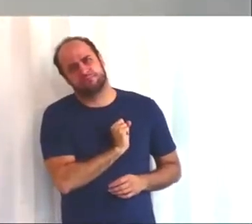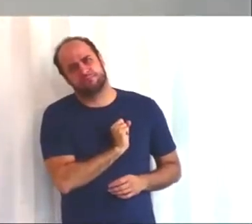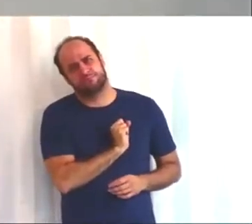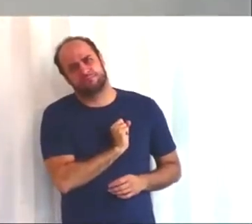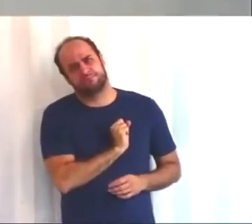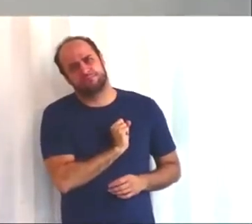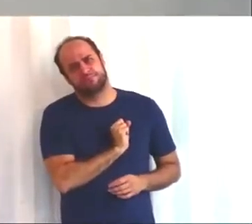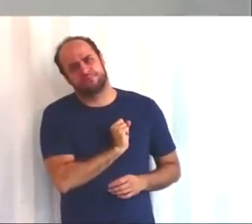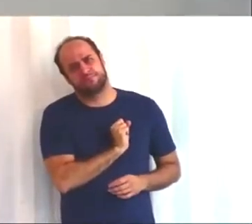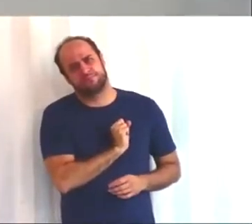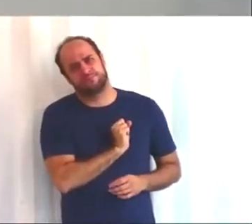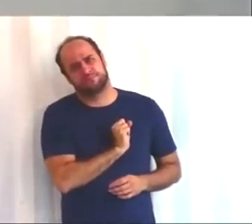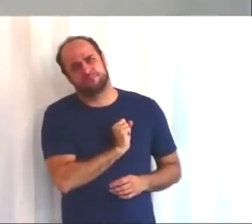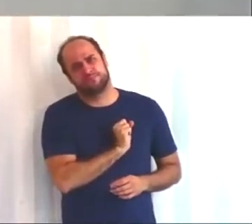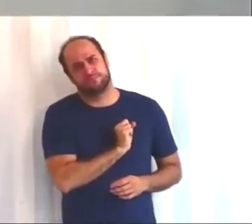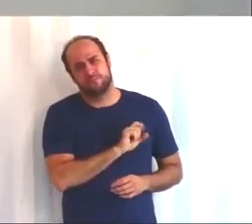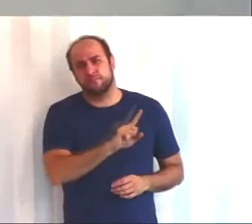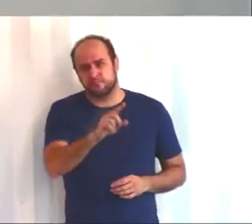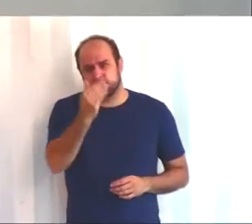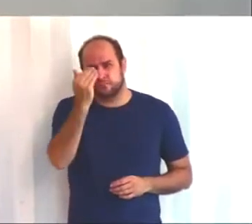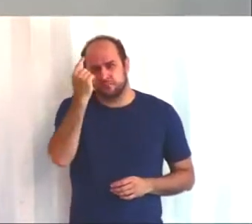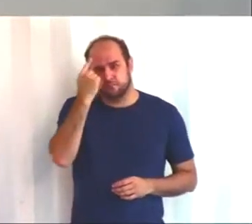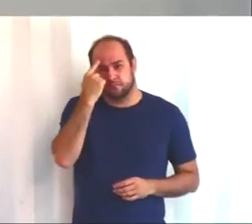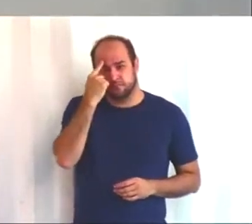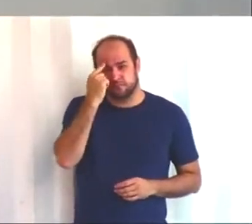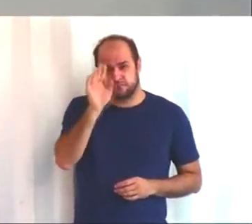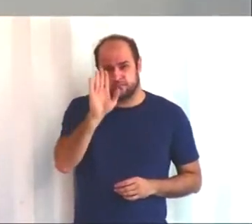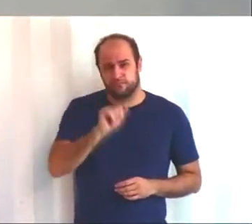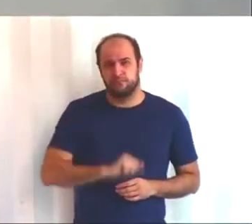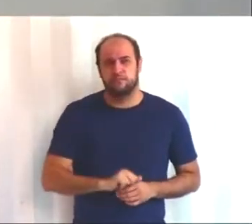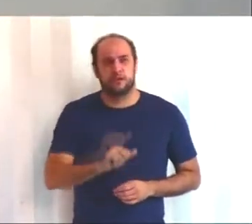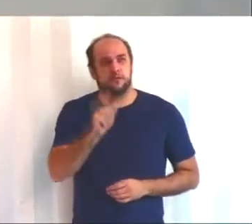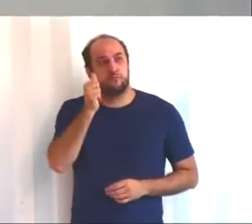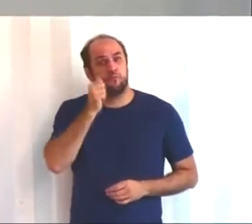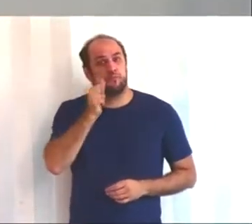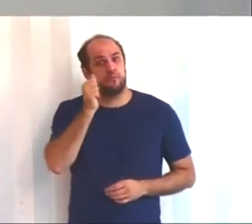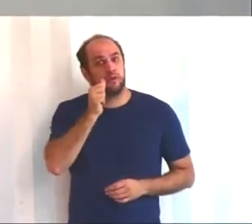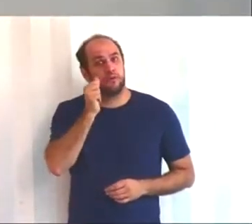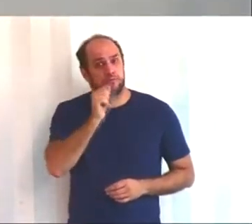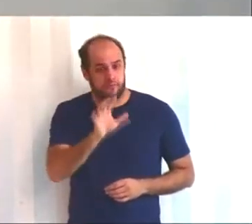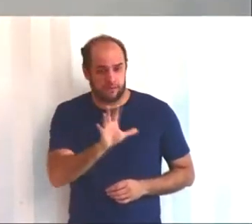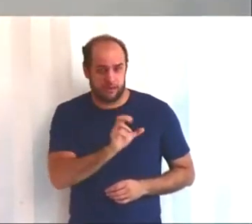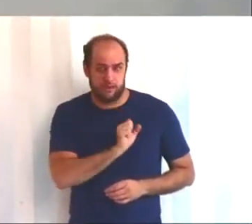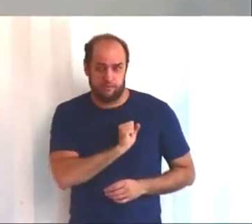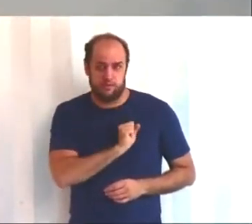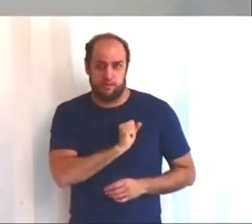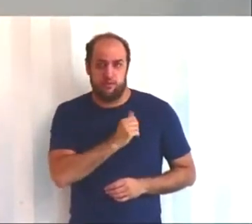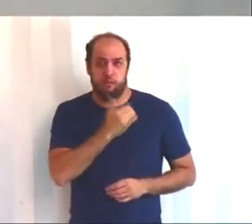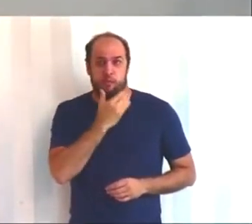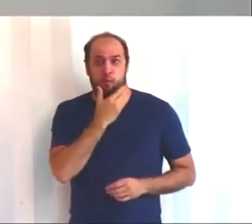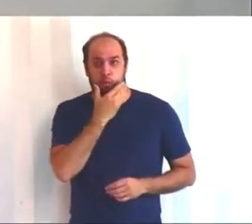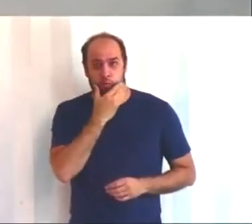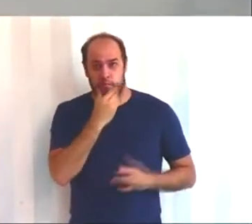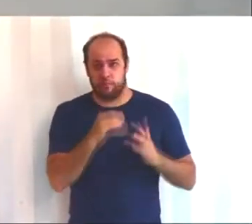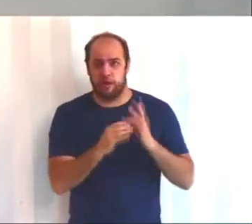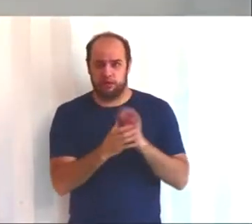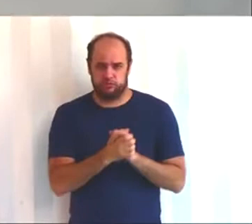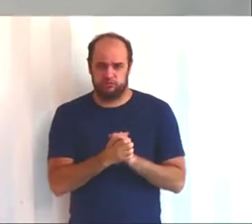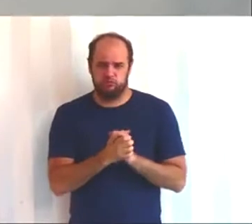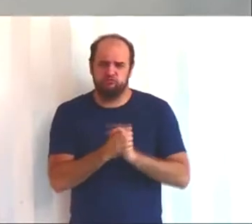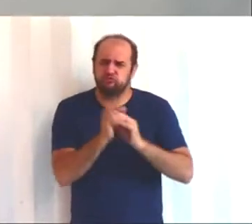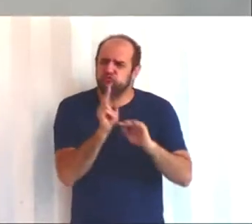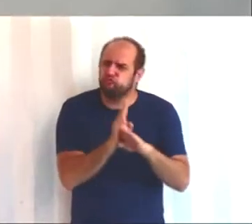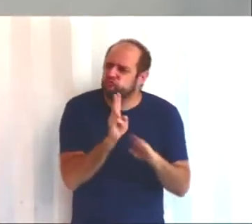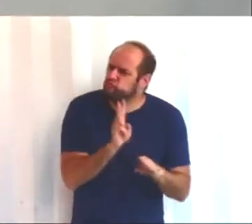Traga uma imagem à sua mente de uma mulher que ama o seu marido, que cuida dele, que